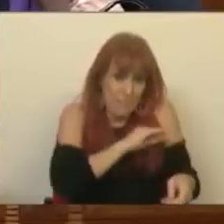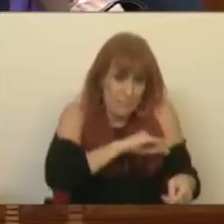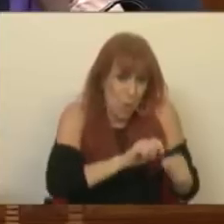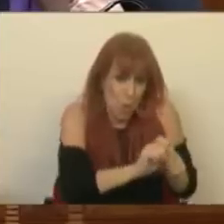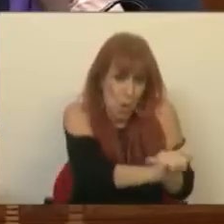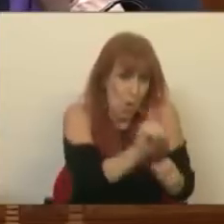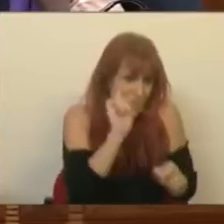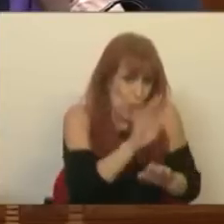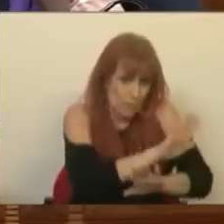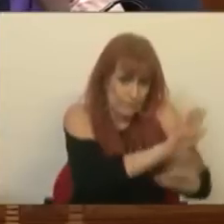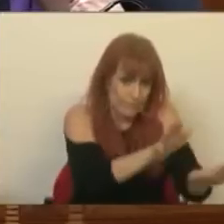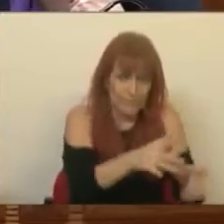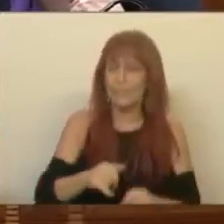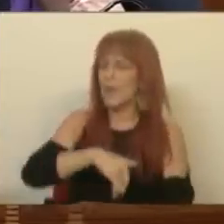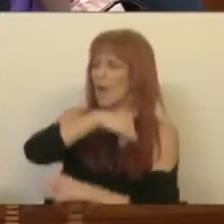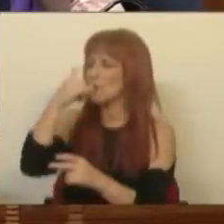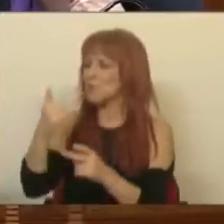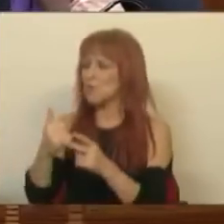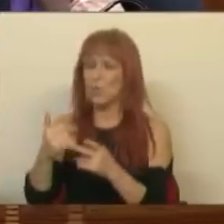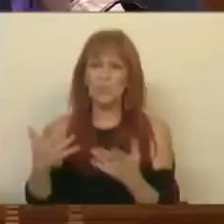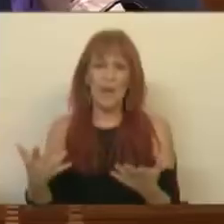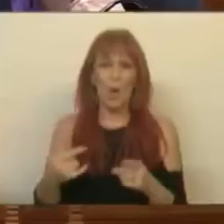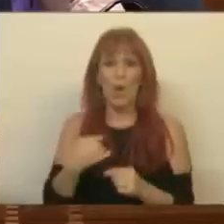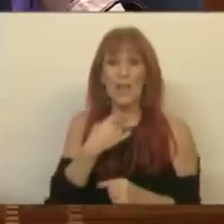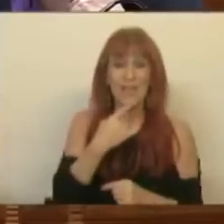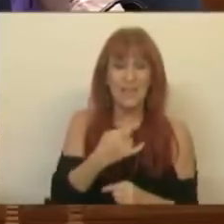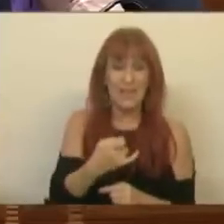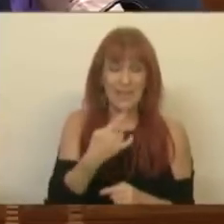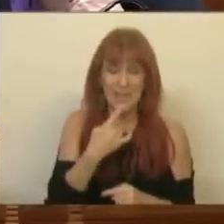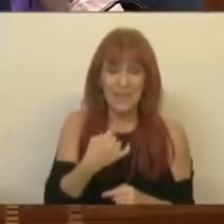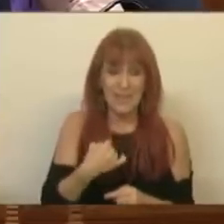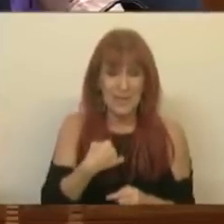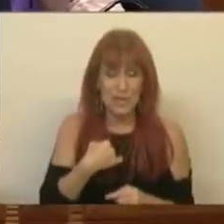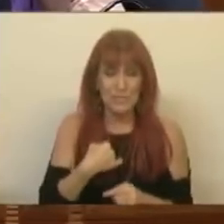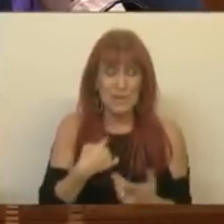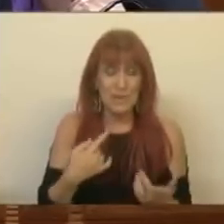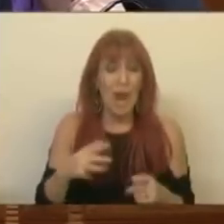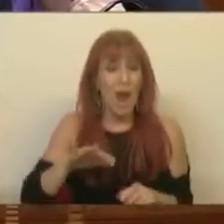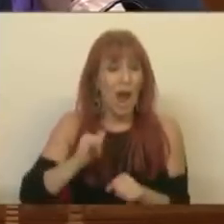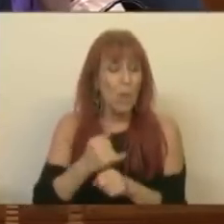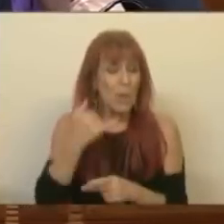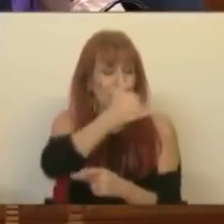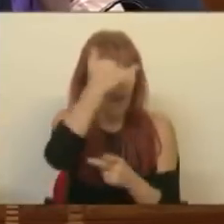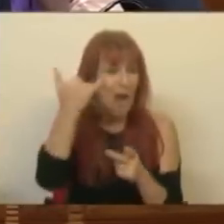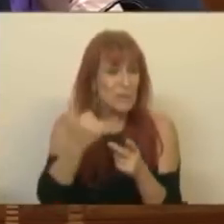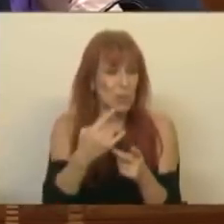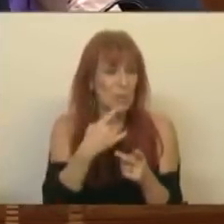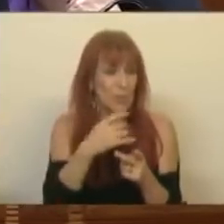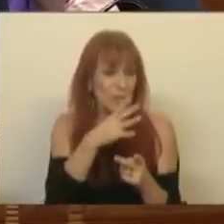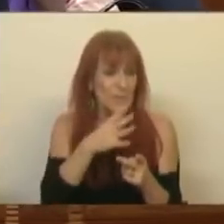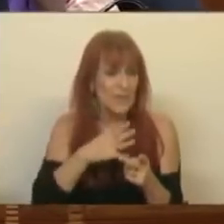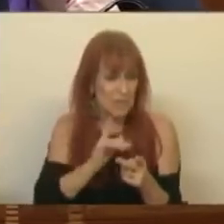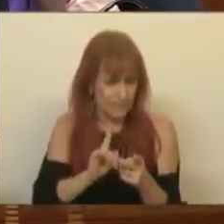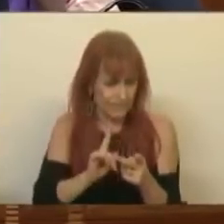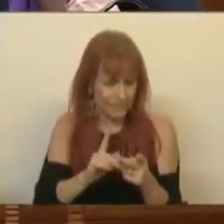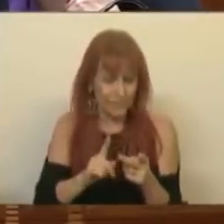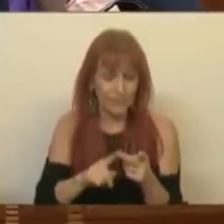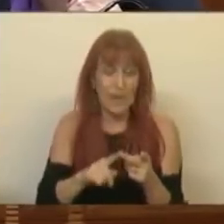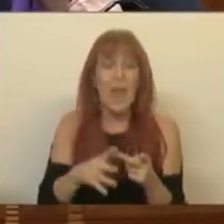segundo lugar a questão que está a colocar é uma questão que há uma segunda questão que está a colocar que é